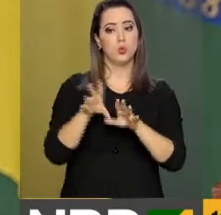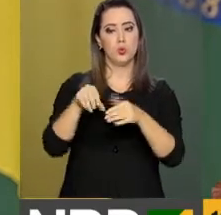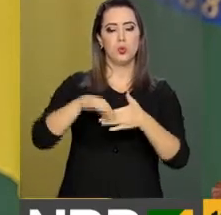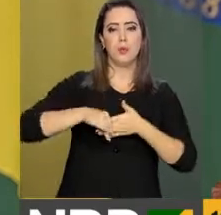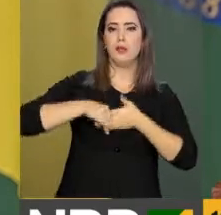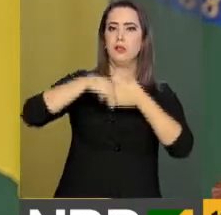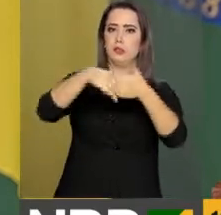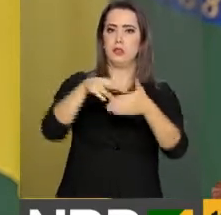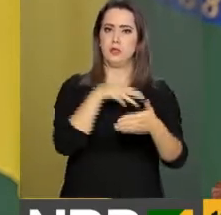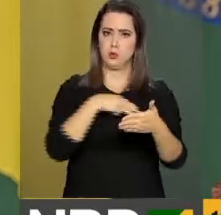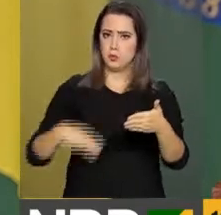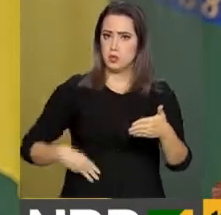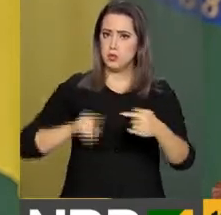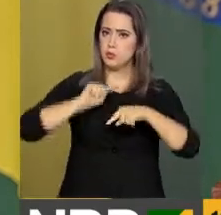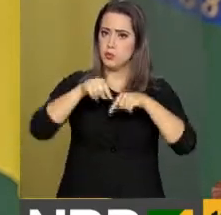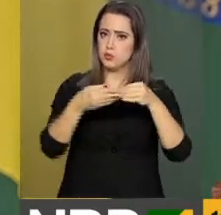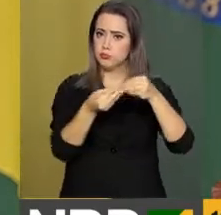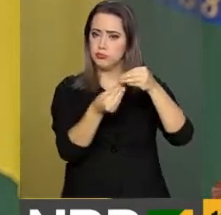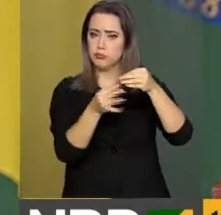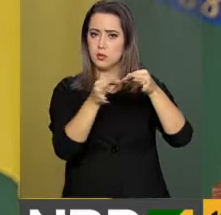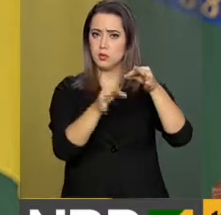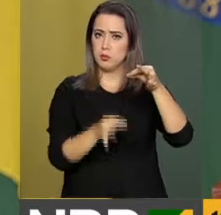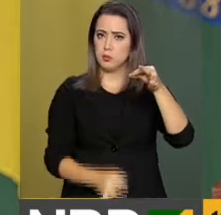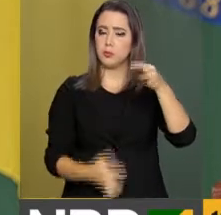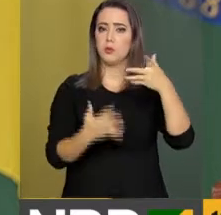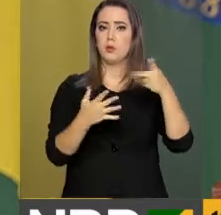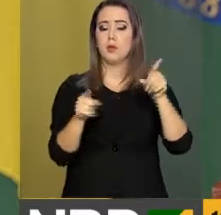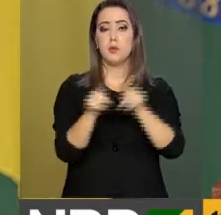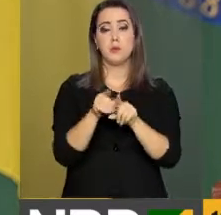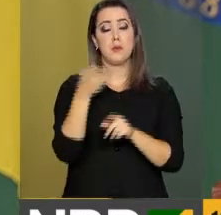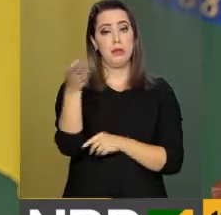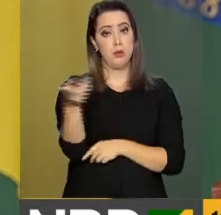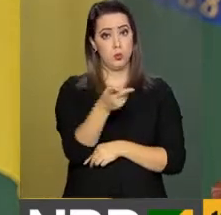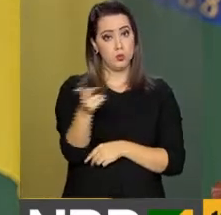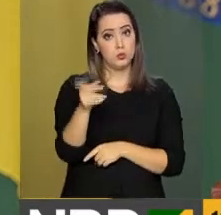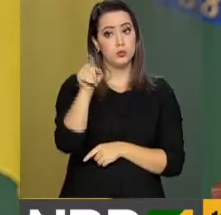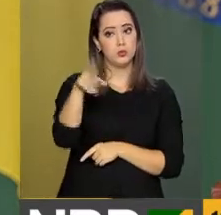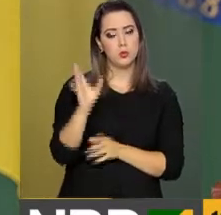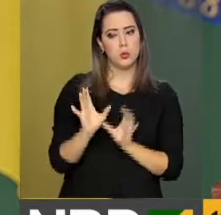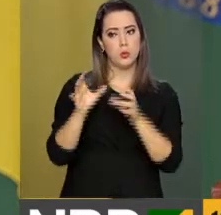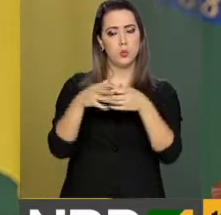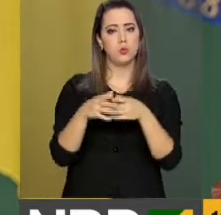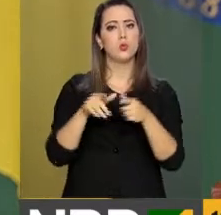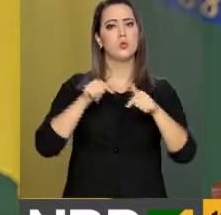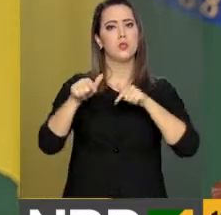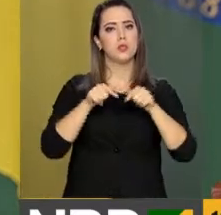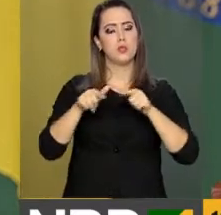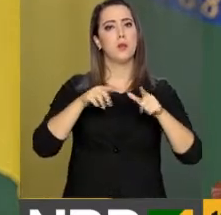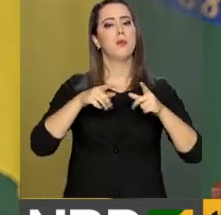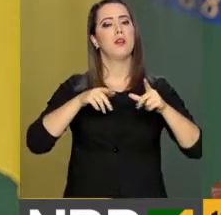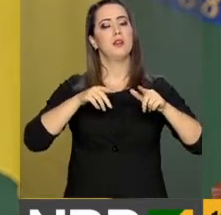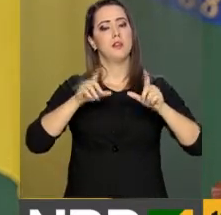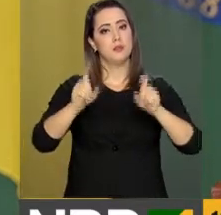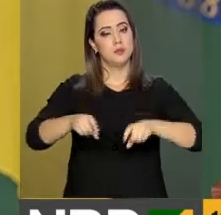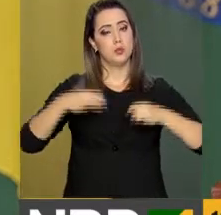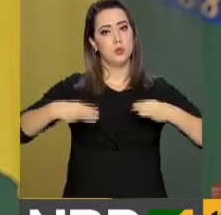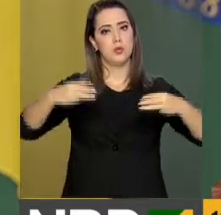pela liderança do Novak. De modo que também eles, os servidores da agricultura, merecem um aplauso.